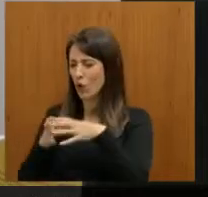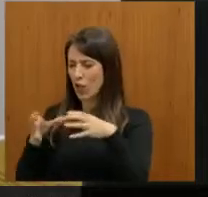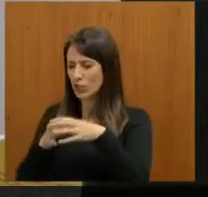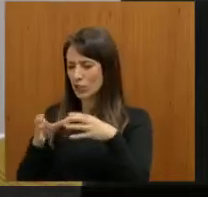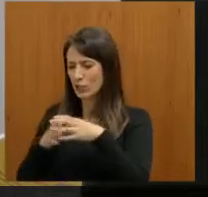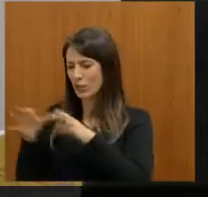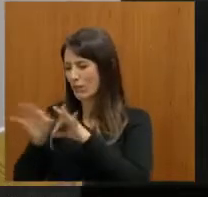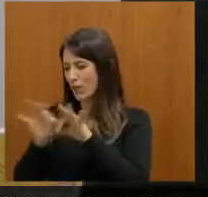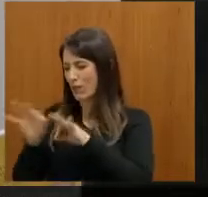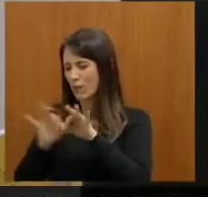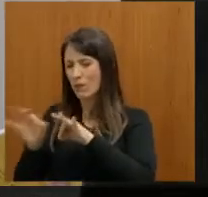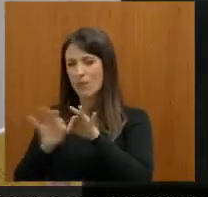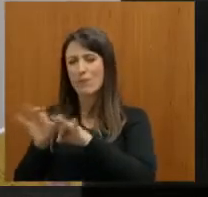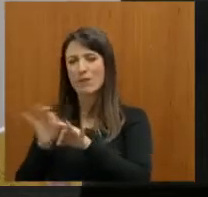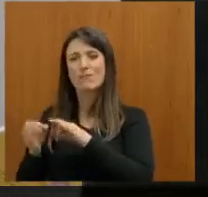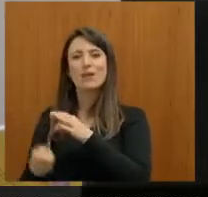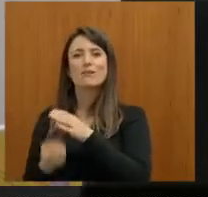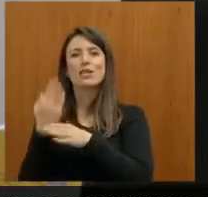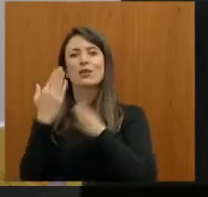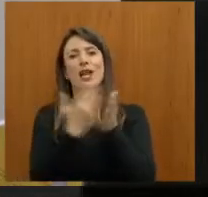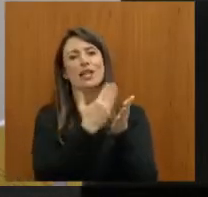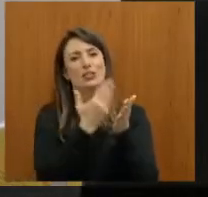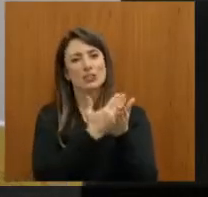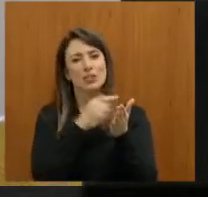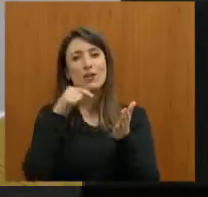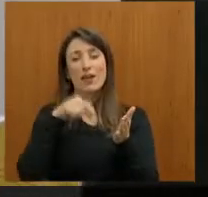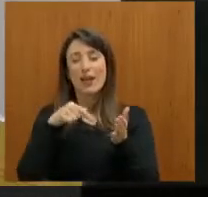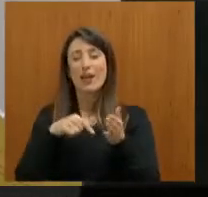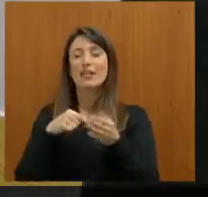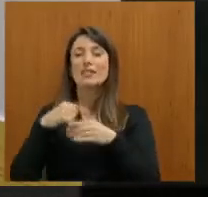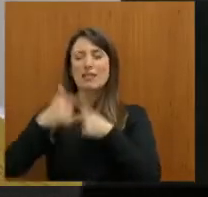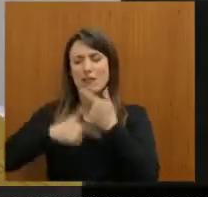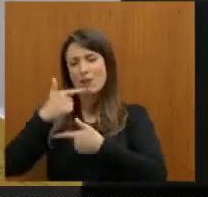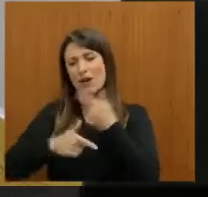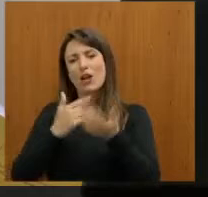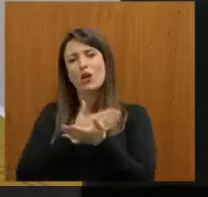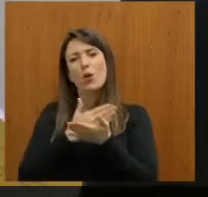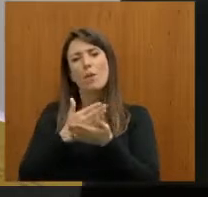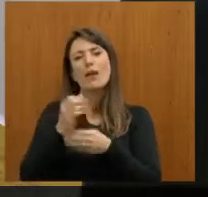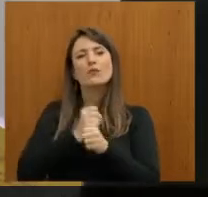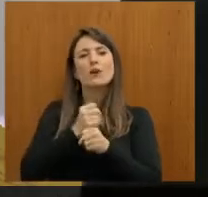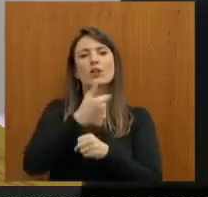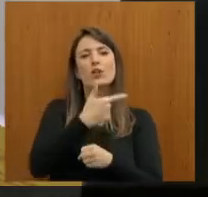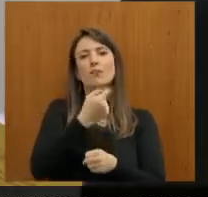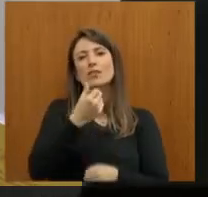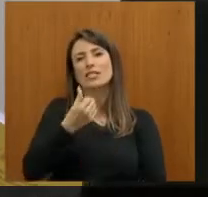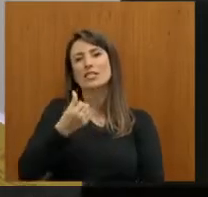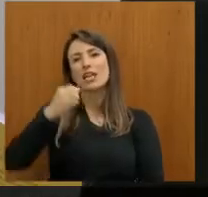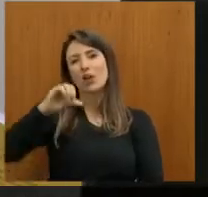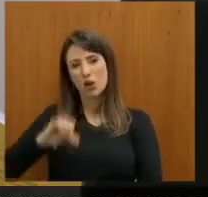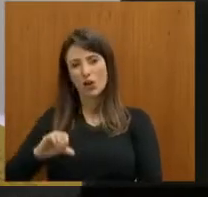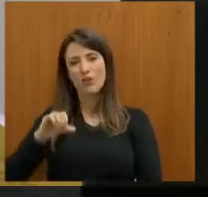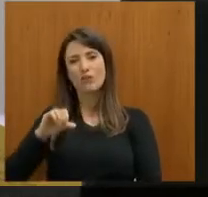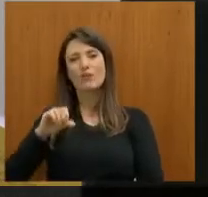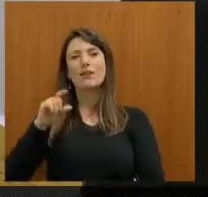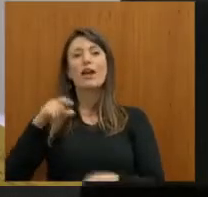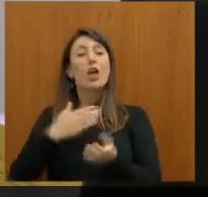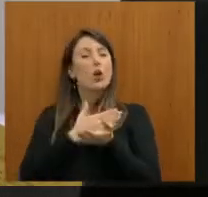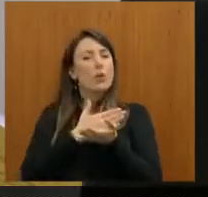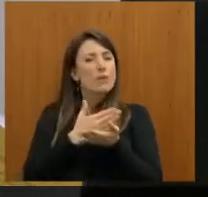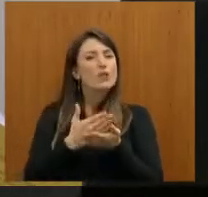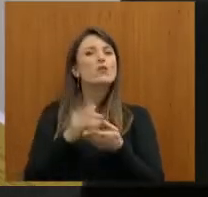de uma construção que já vendi um trabalho desde 2019 do sempre vivas que é um trabalho que